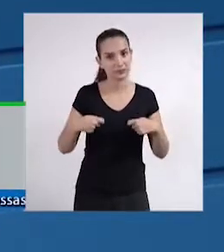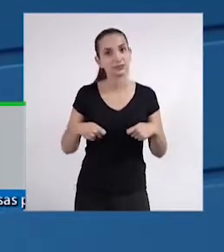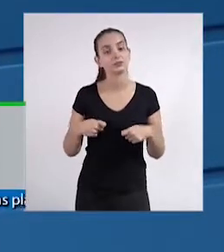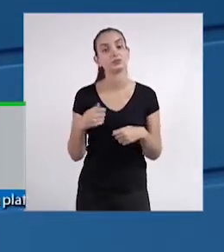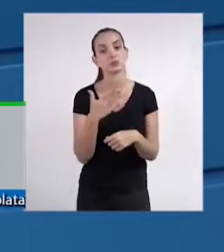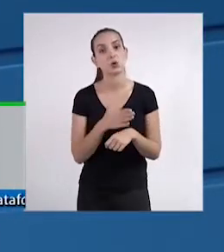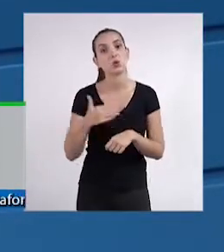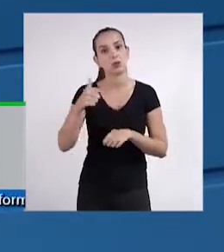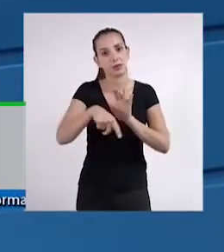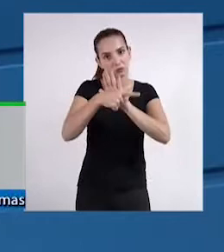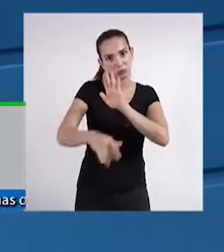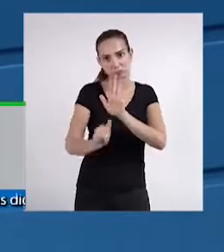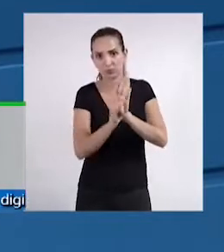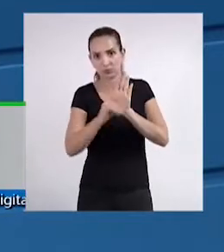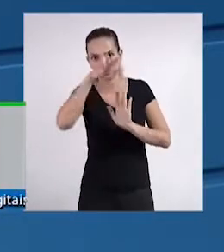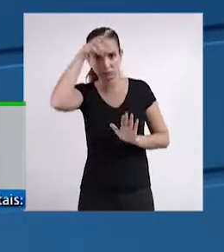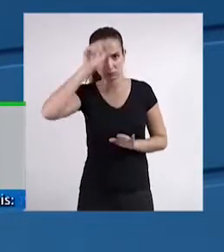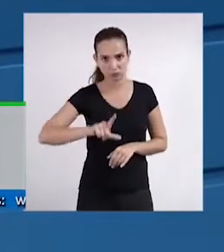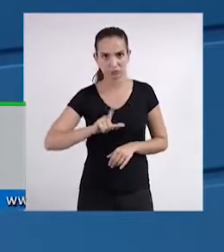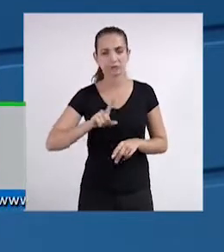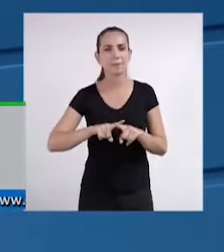exemplo, suspendeu aqui